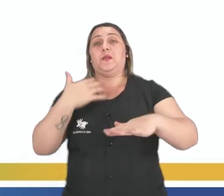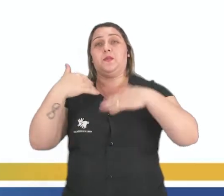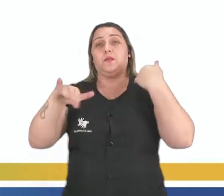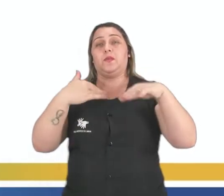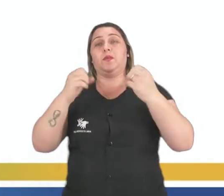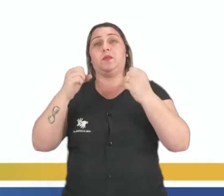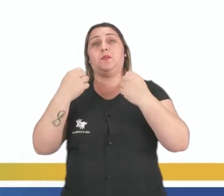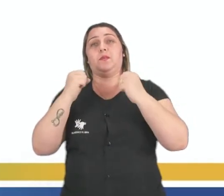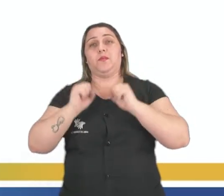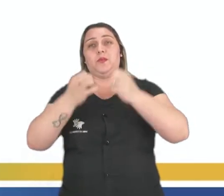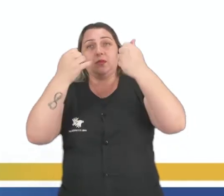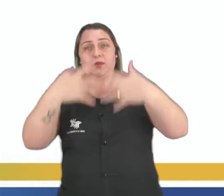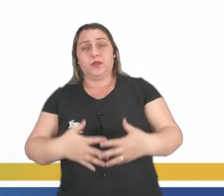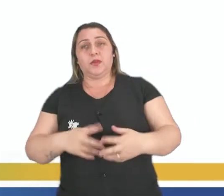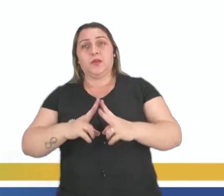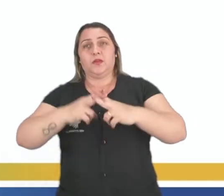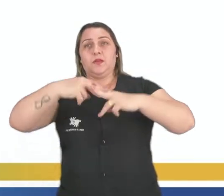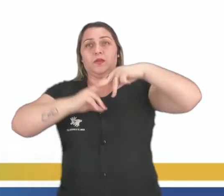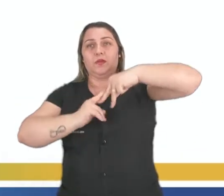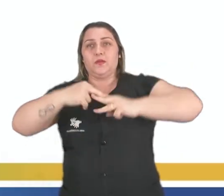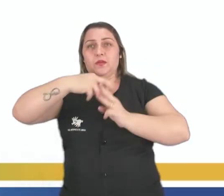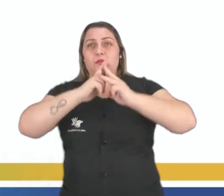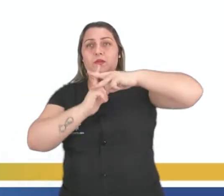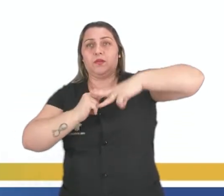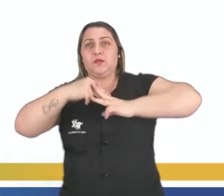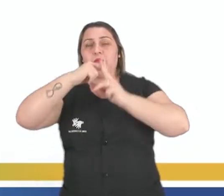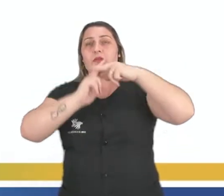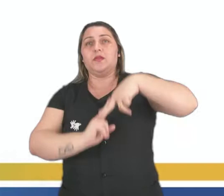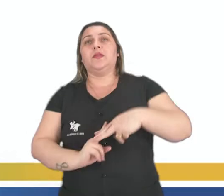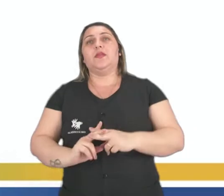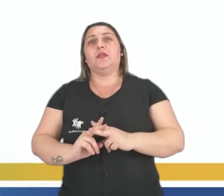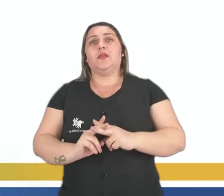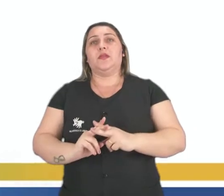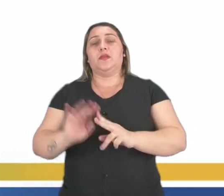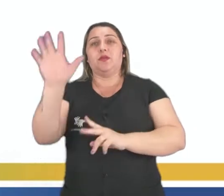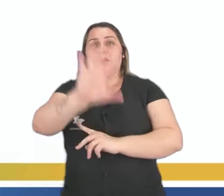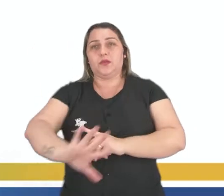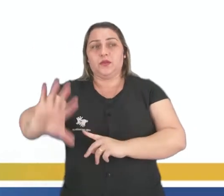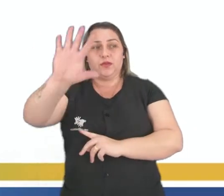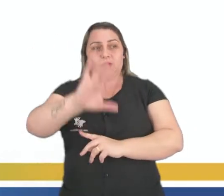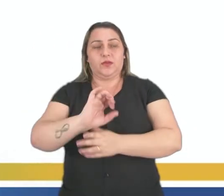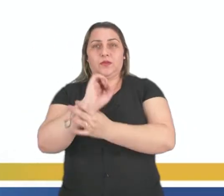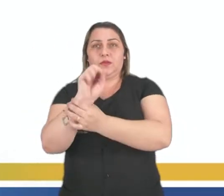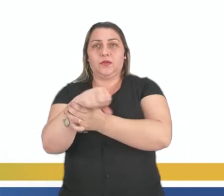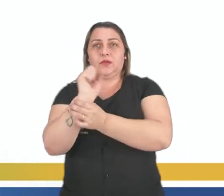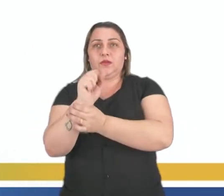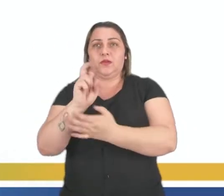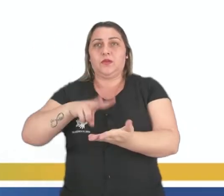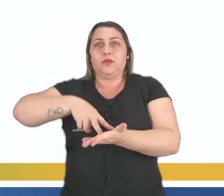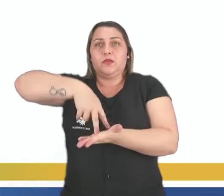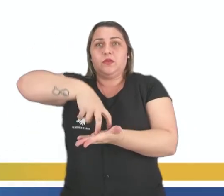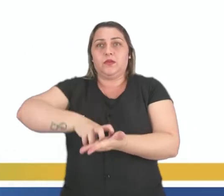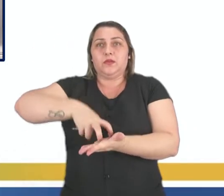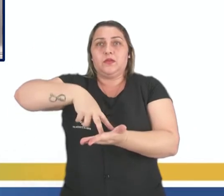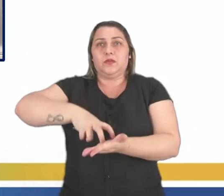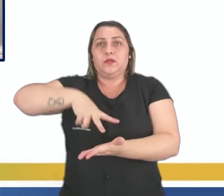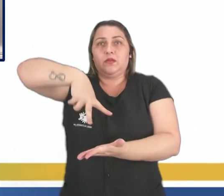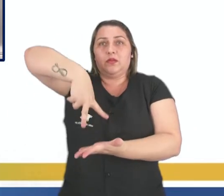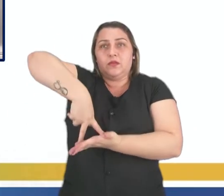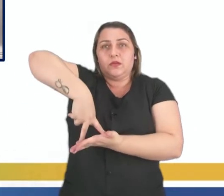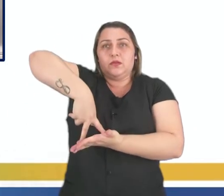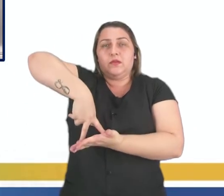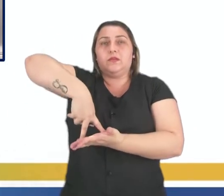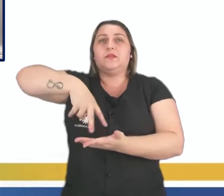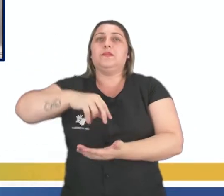podemos citar grande flexibilidade nas articulações, de forma em geral, né? Agachamentos, abertura de pernas e